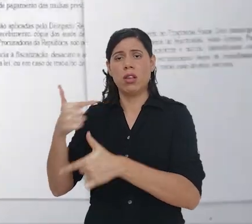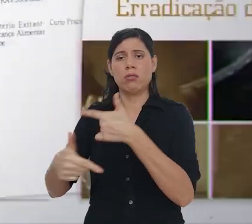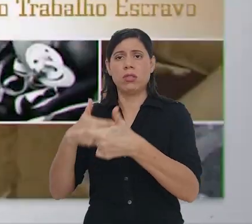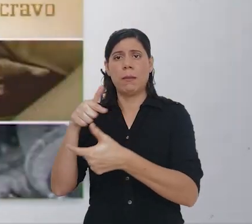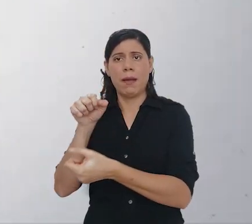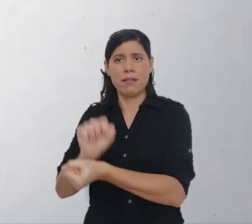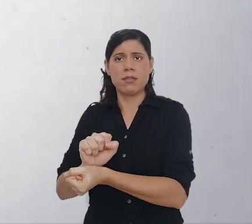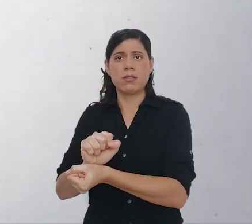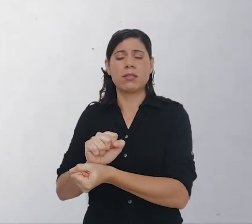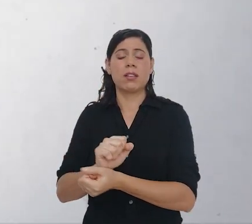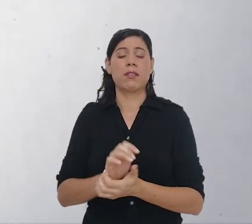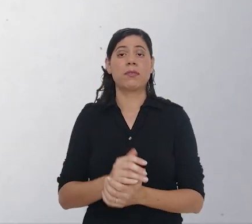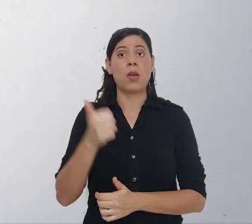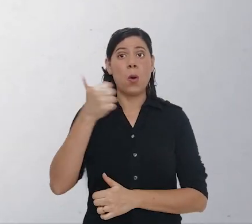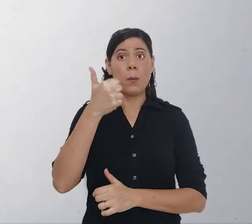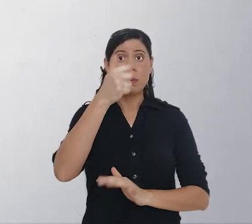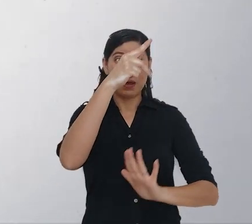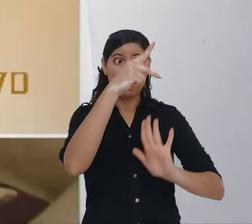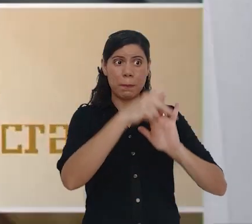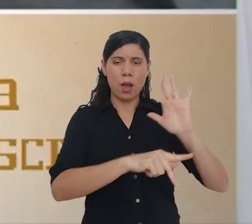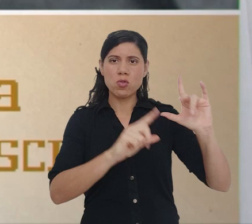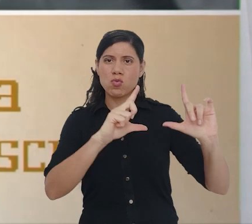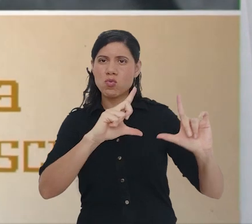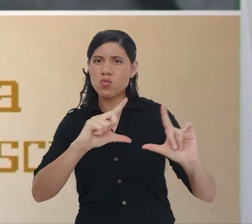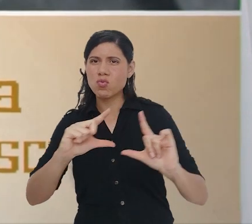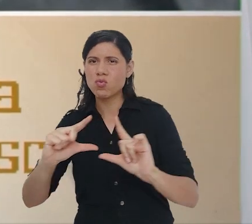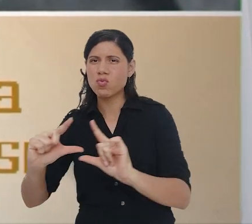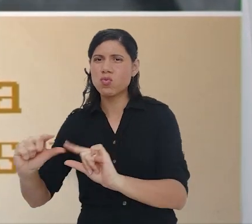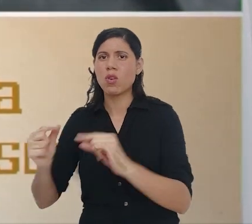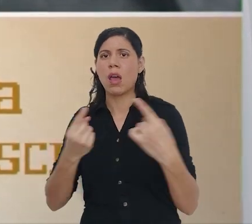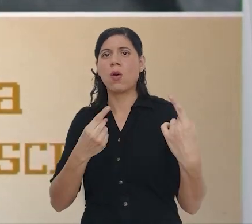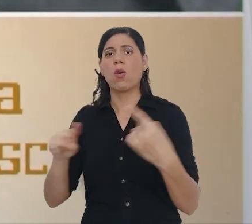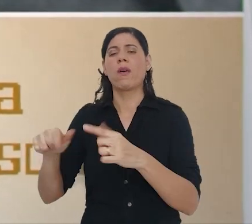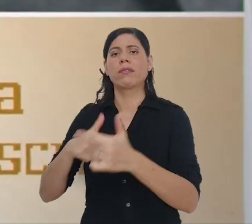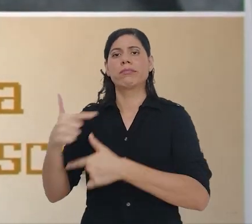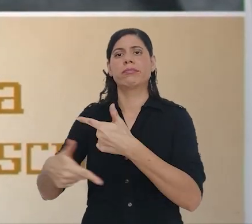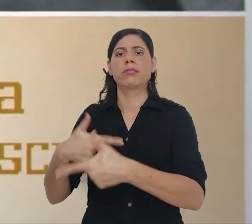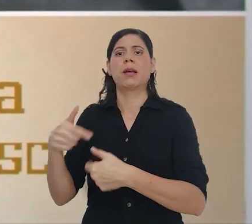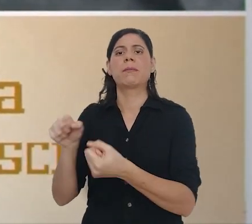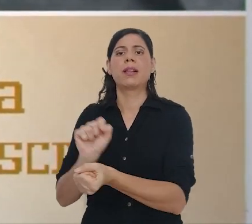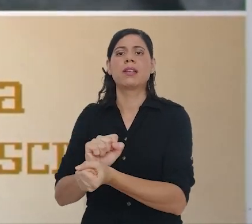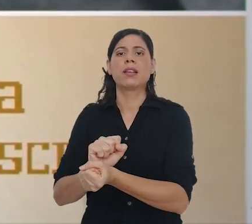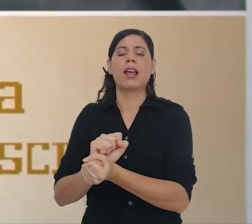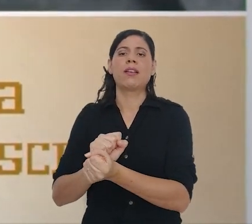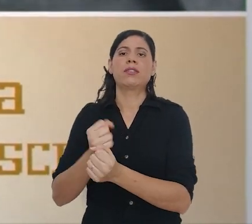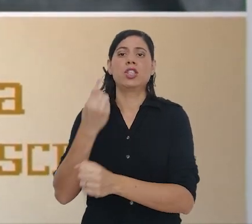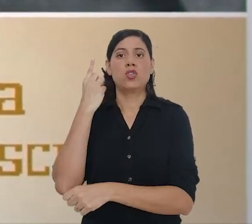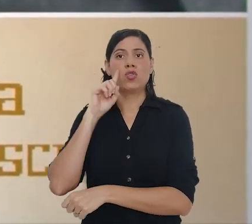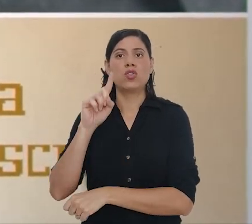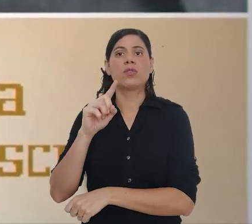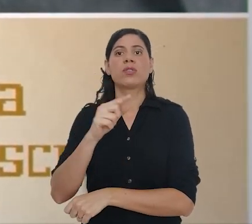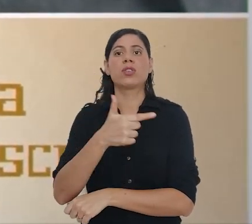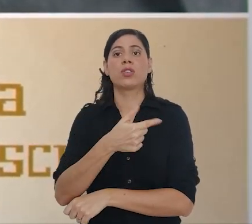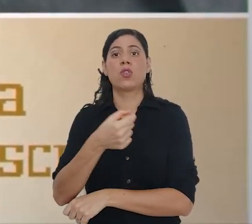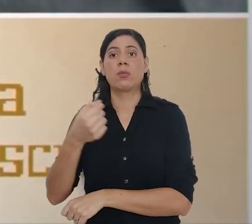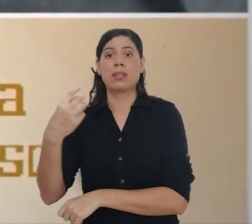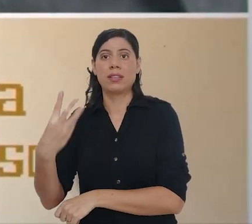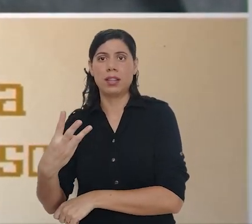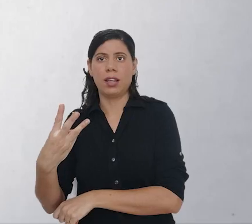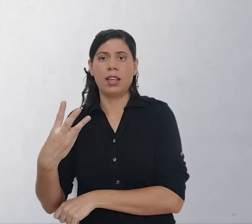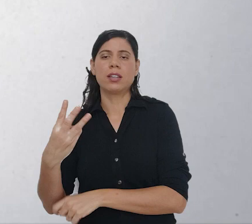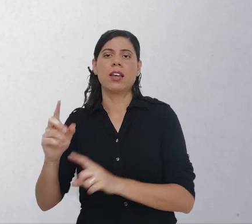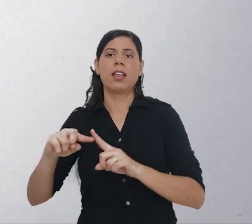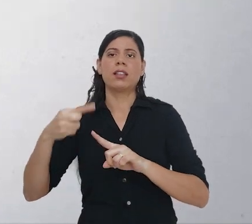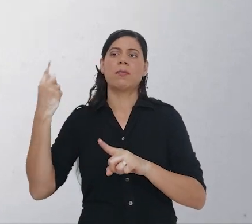escravo. Já o primeiro Plano Nacional de Erradicação e de Combate ao Trabalho Escravo data de 2003, com revisão em